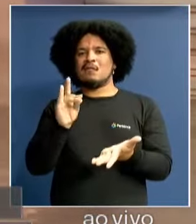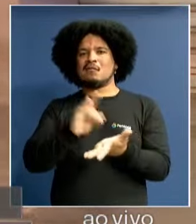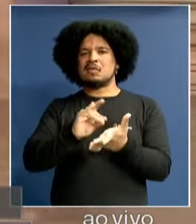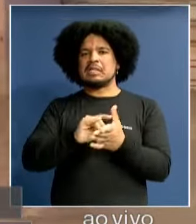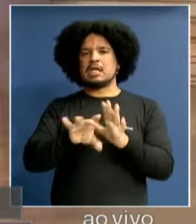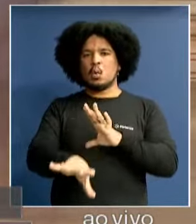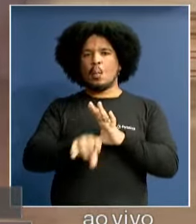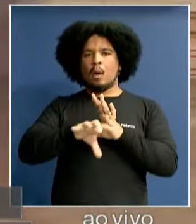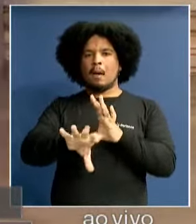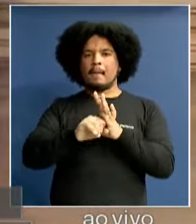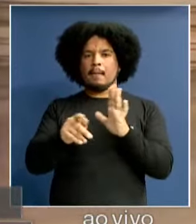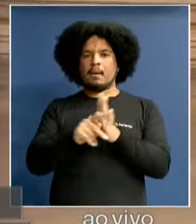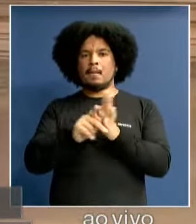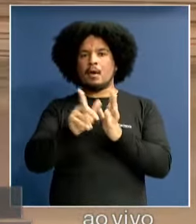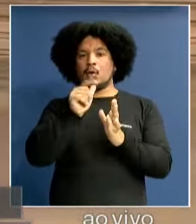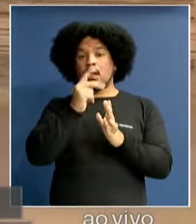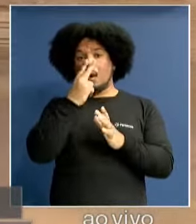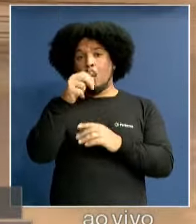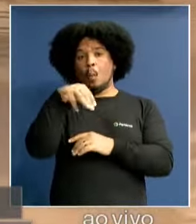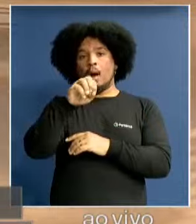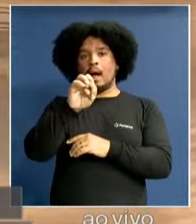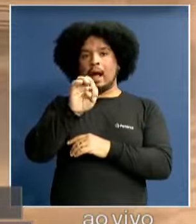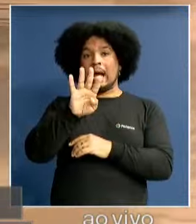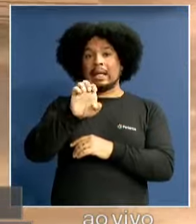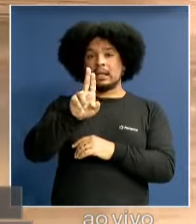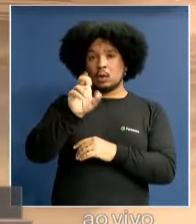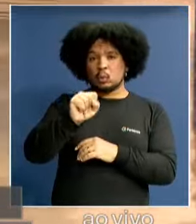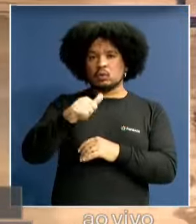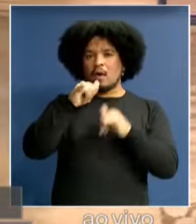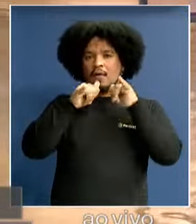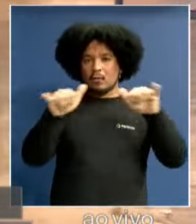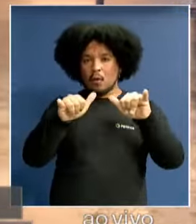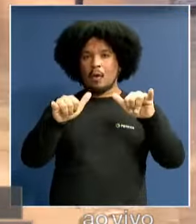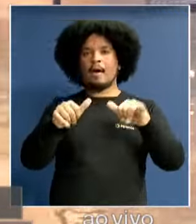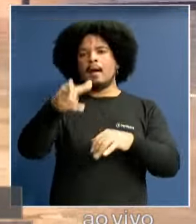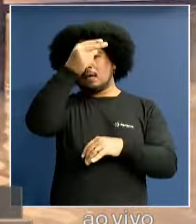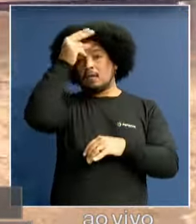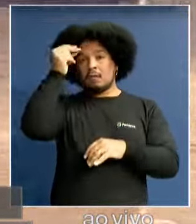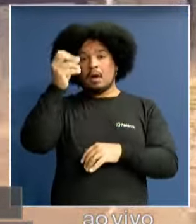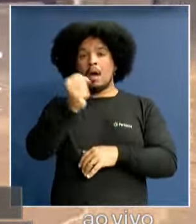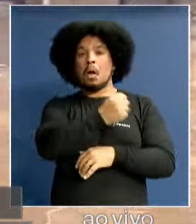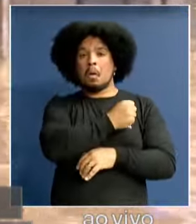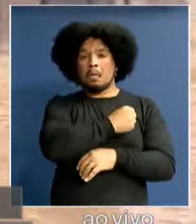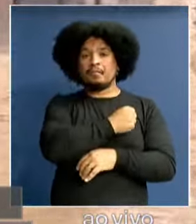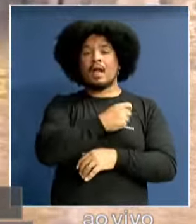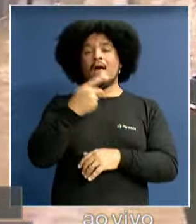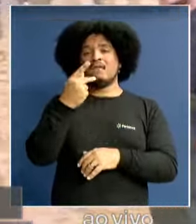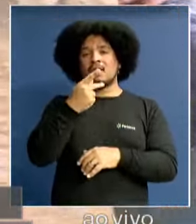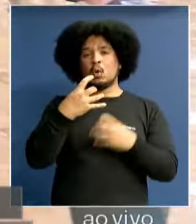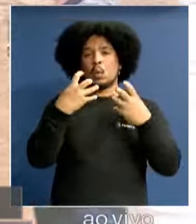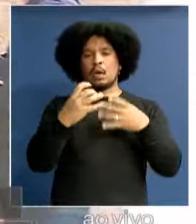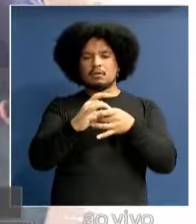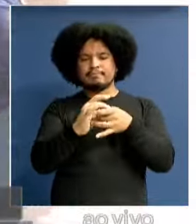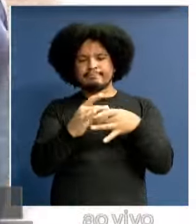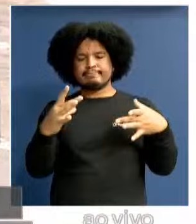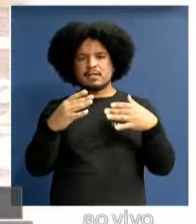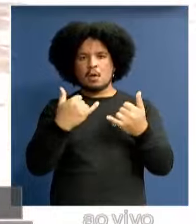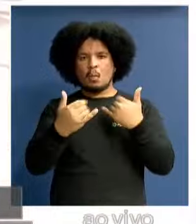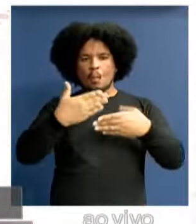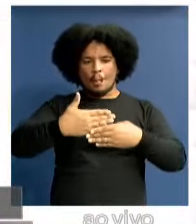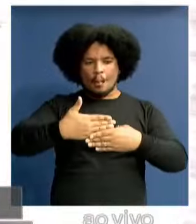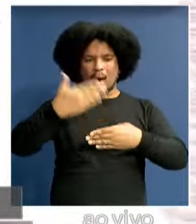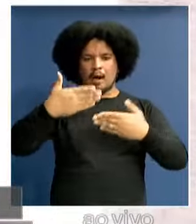que o Matheus acabou de informar, né? A prefeitura pretende, o prefeito Sebastião Melo já disse que pretende aí liberar uma das